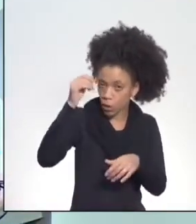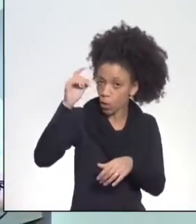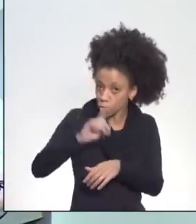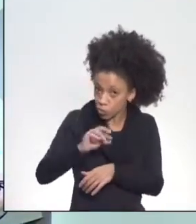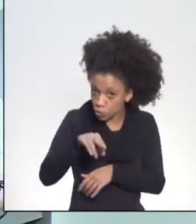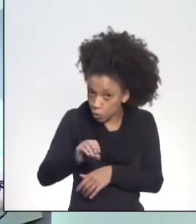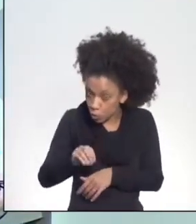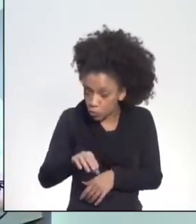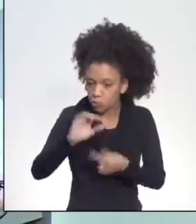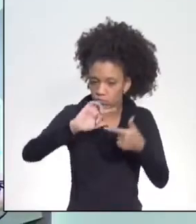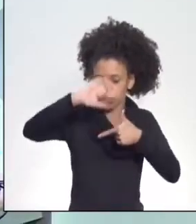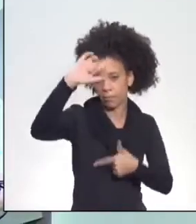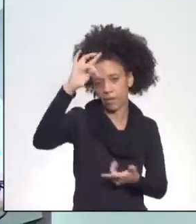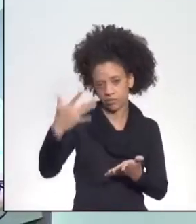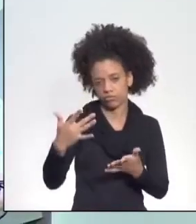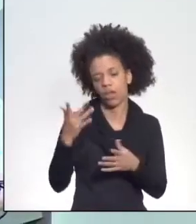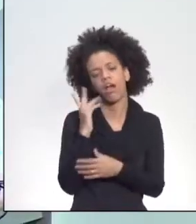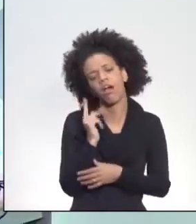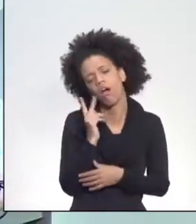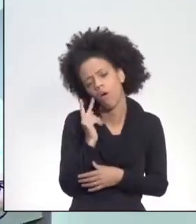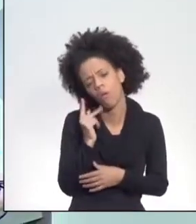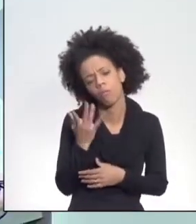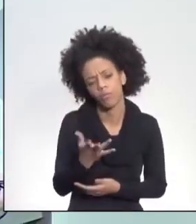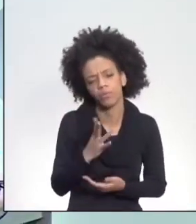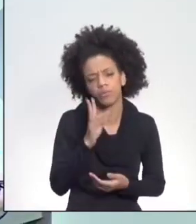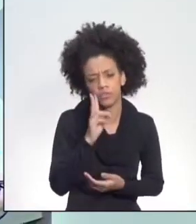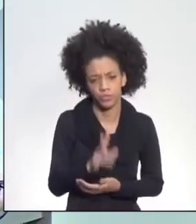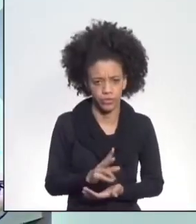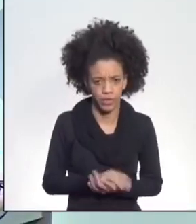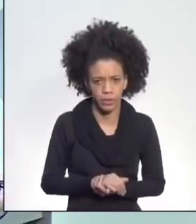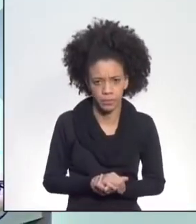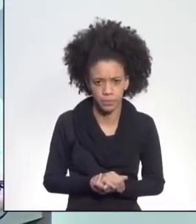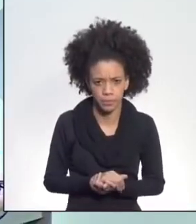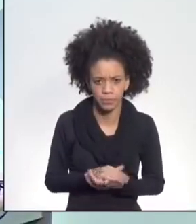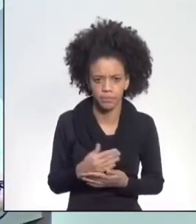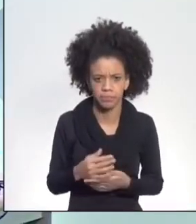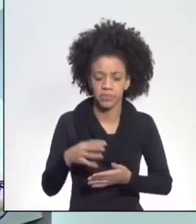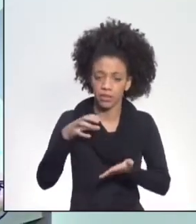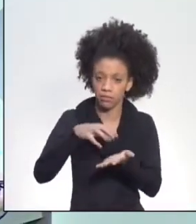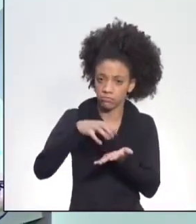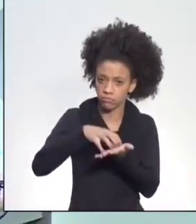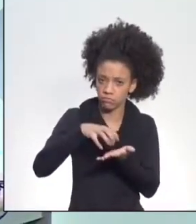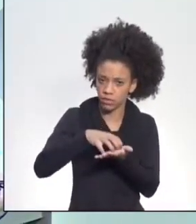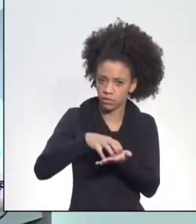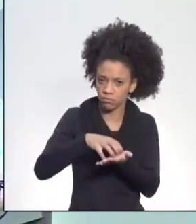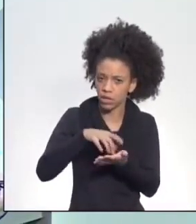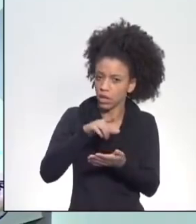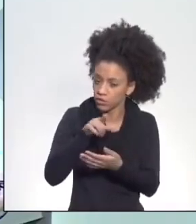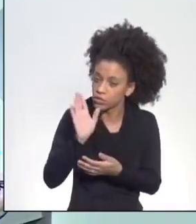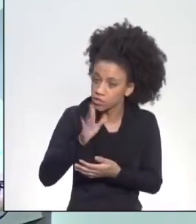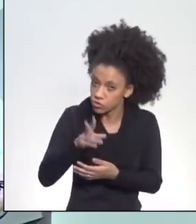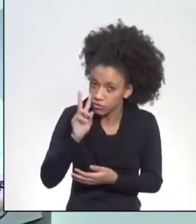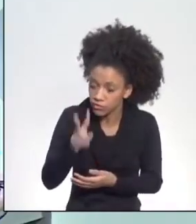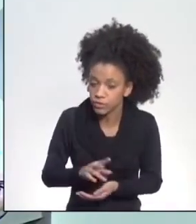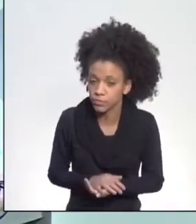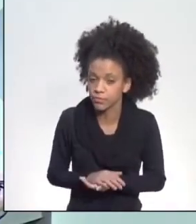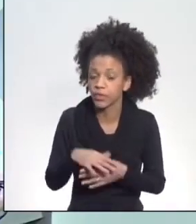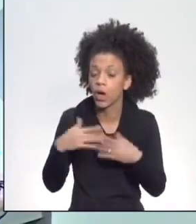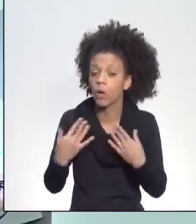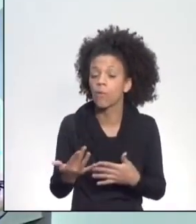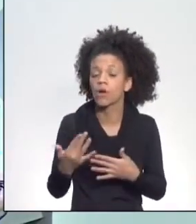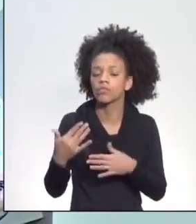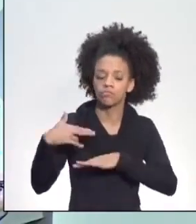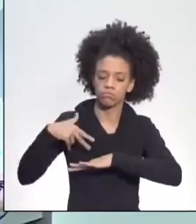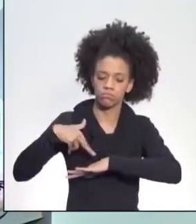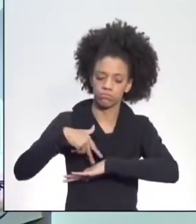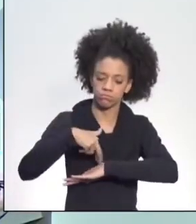Tá? É muito comum a gente ver nos grandes centros urbanos, acredito que vocês já tenham visto isso. Quando a gente está